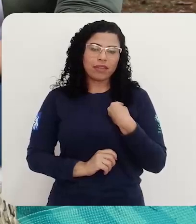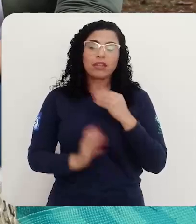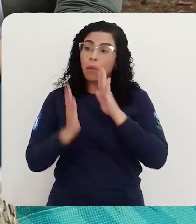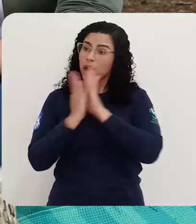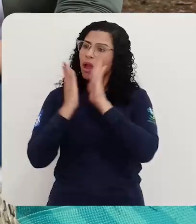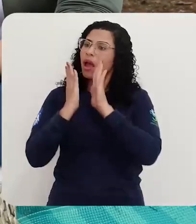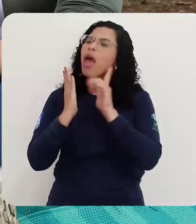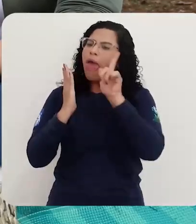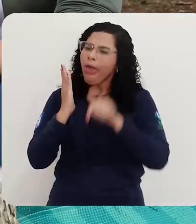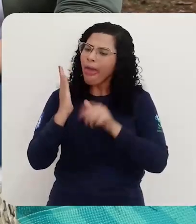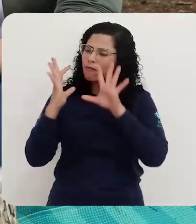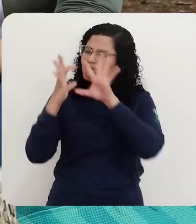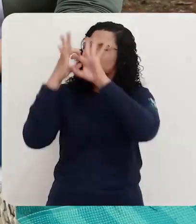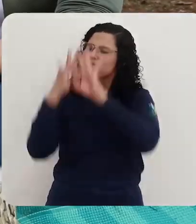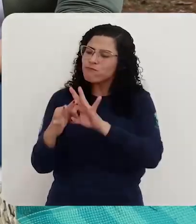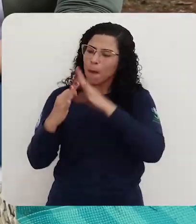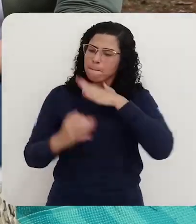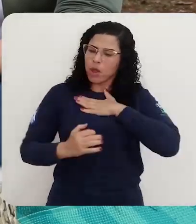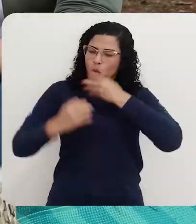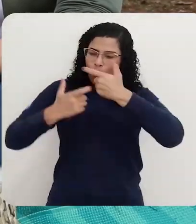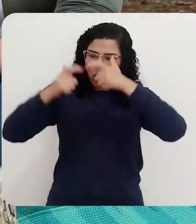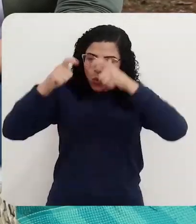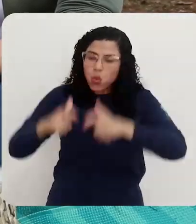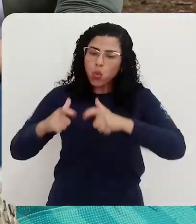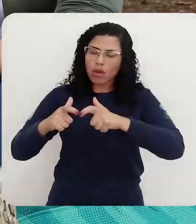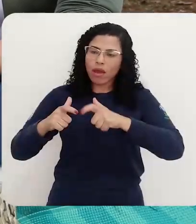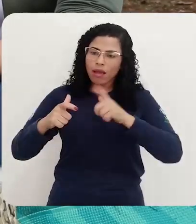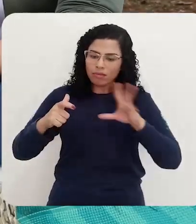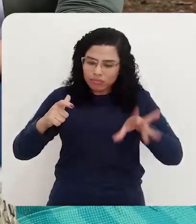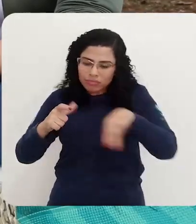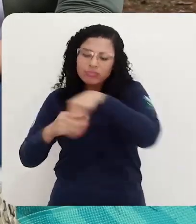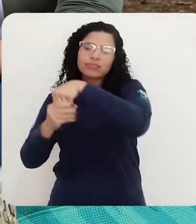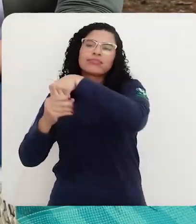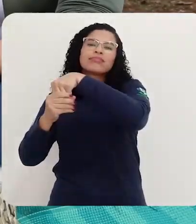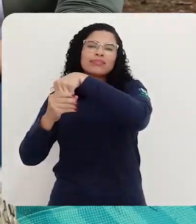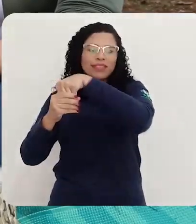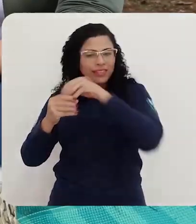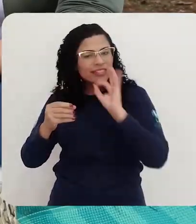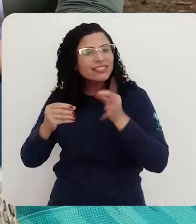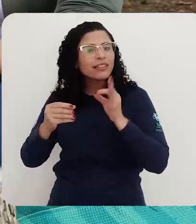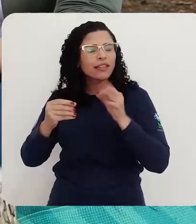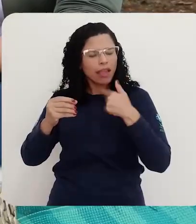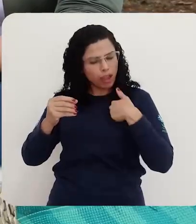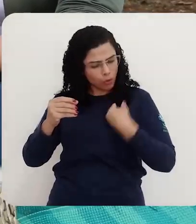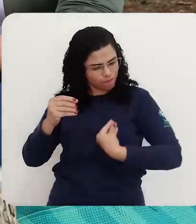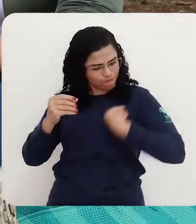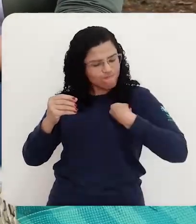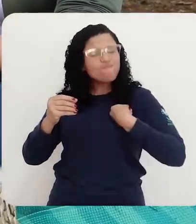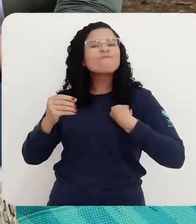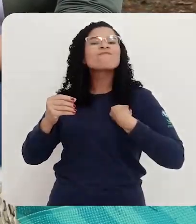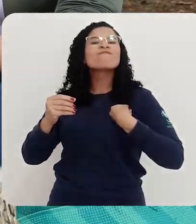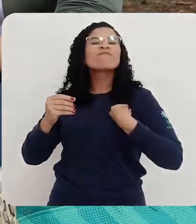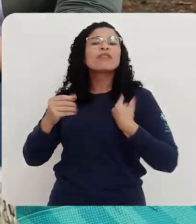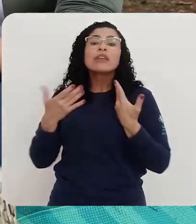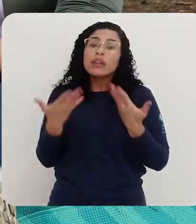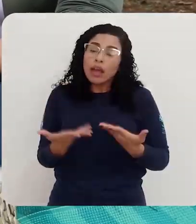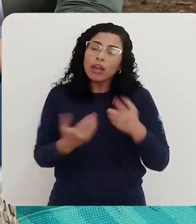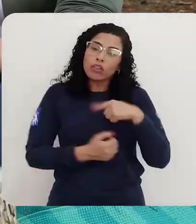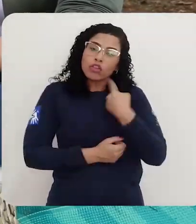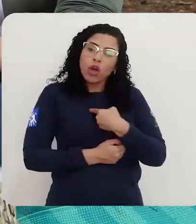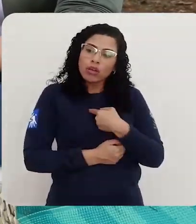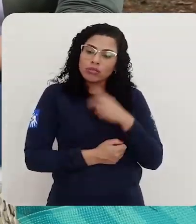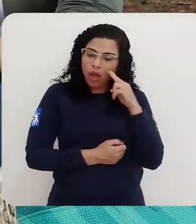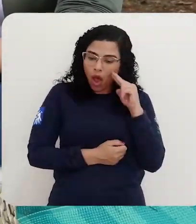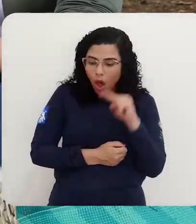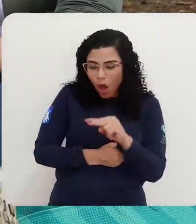natureza. A natureza é minha vida. A natureza é meu lugar. Nós pertencemos Sou a esse parte. lugar. Eu Isso. sou parte deste lugar.